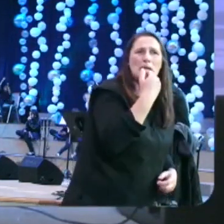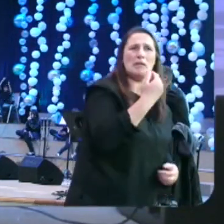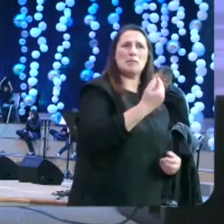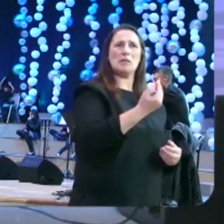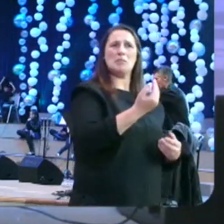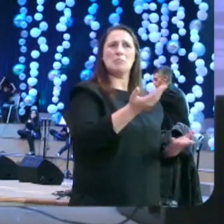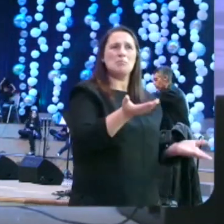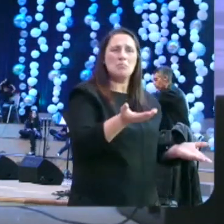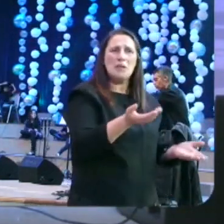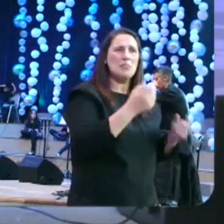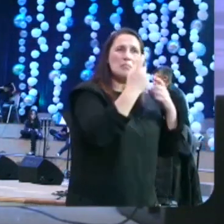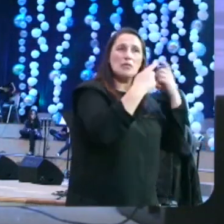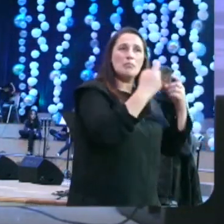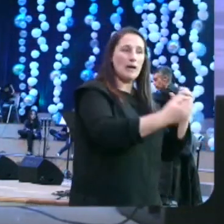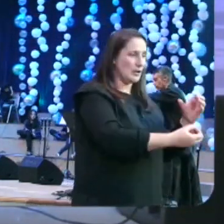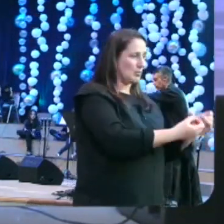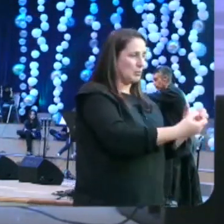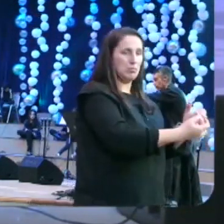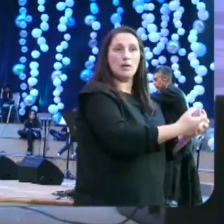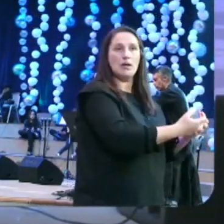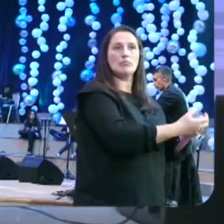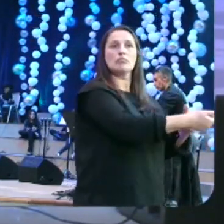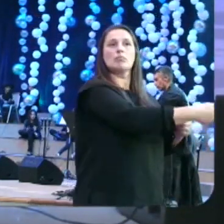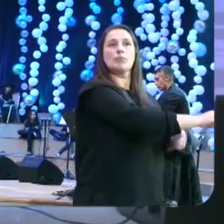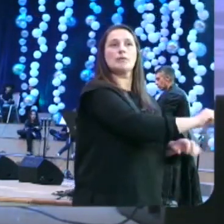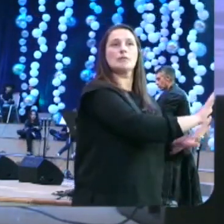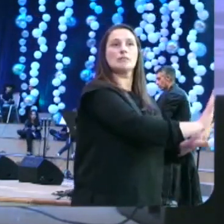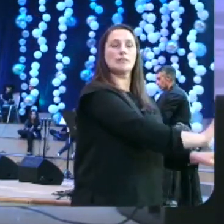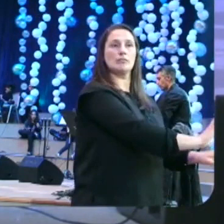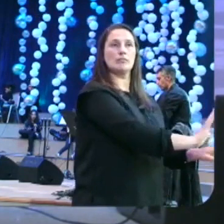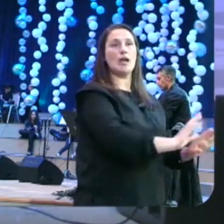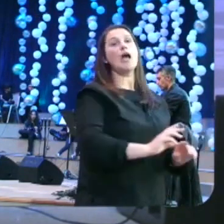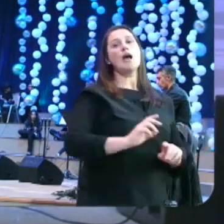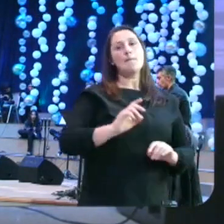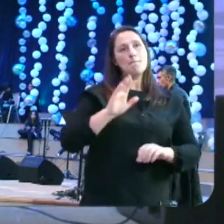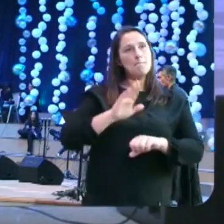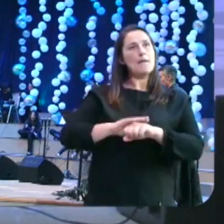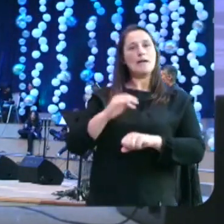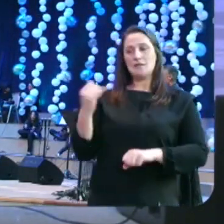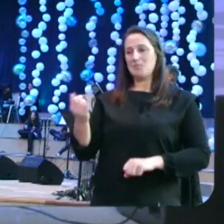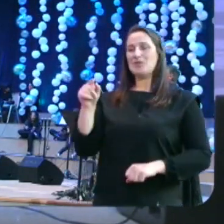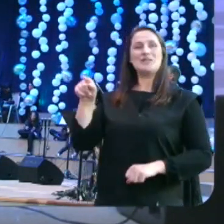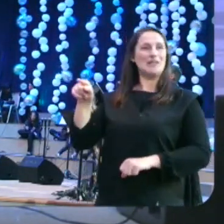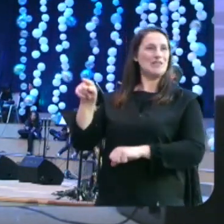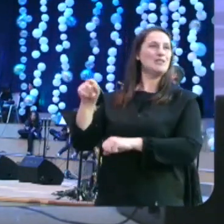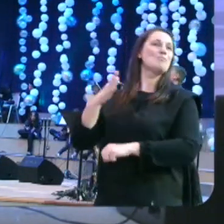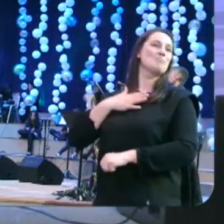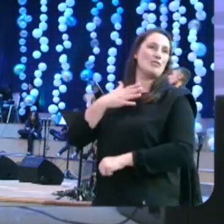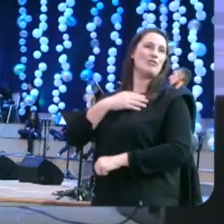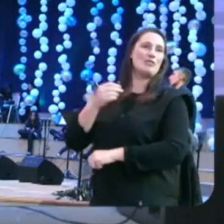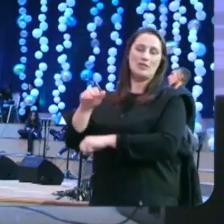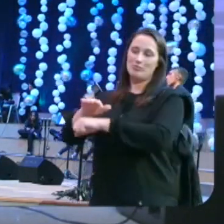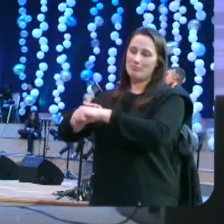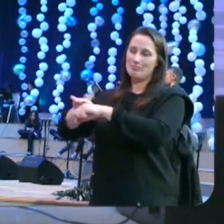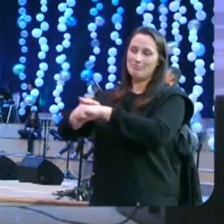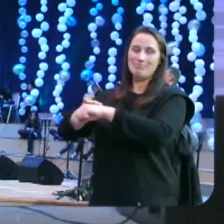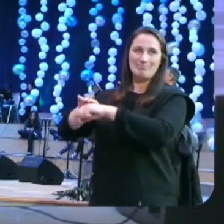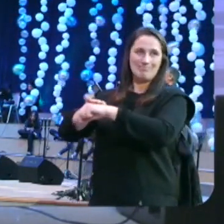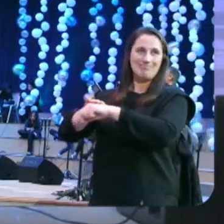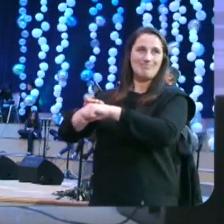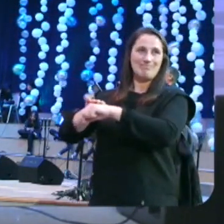ia encruar. Ela simplesmente viu que tinha algo mais importante. Um